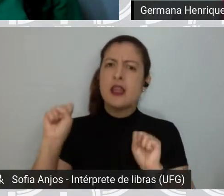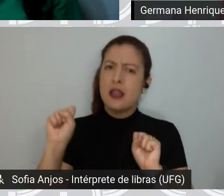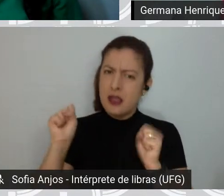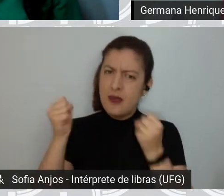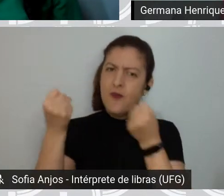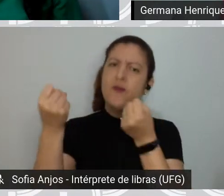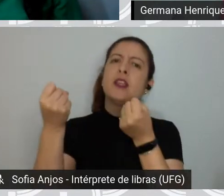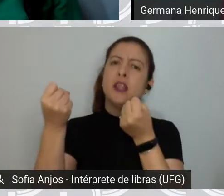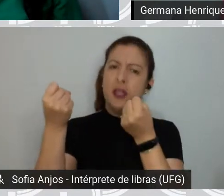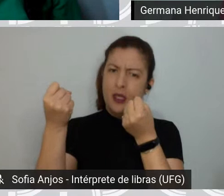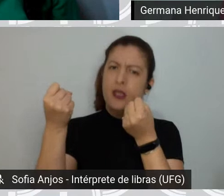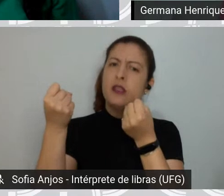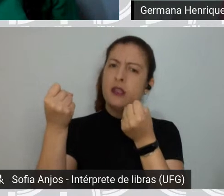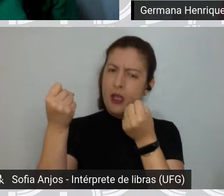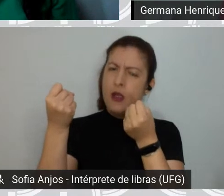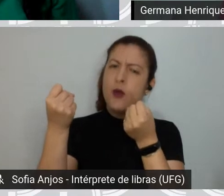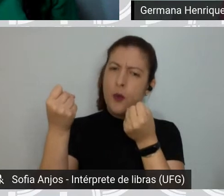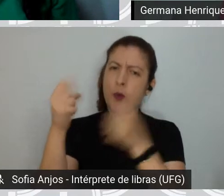da história,